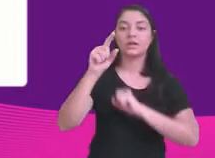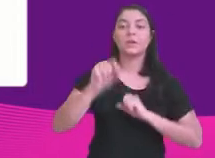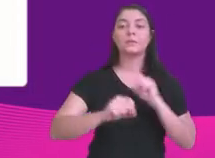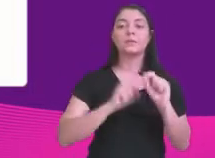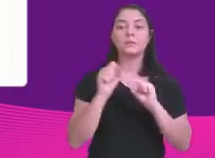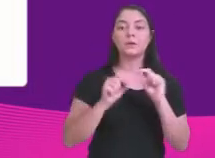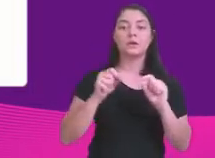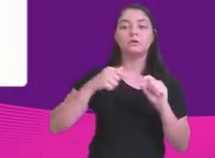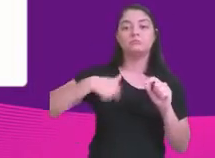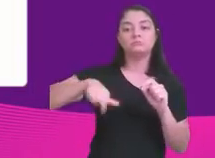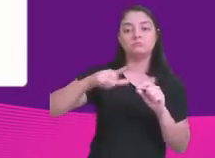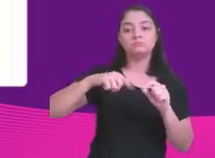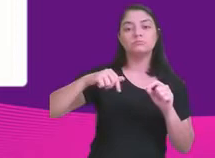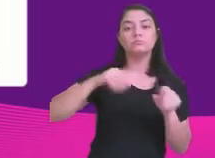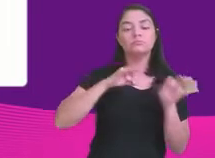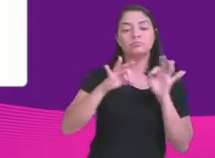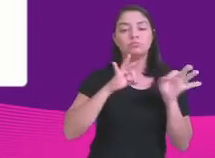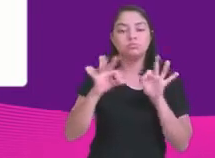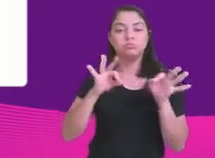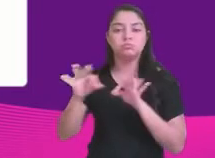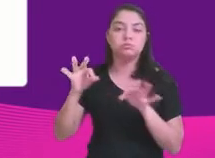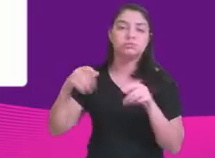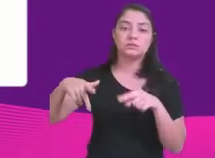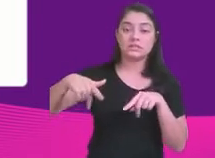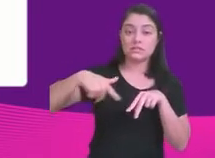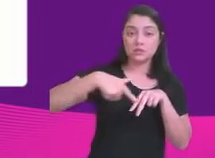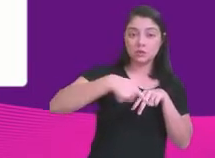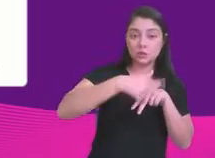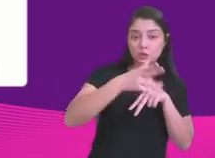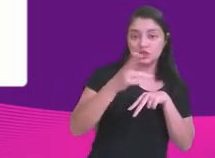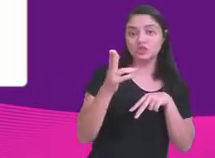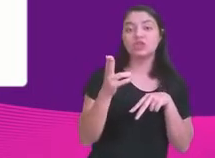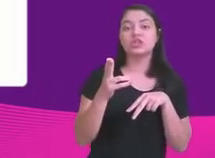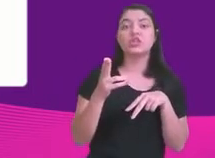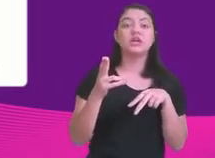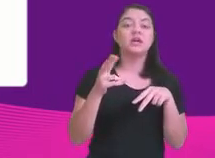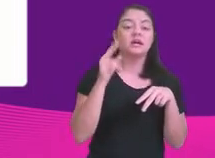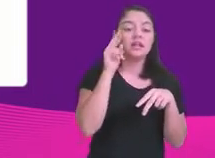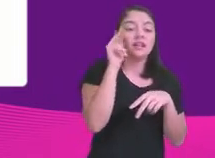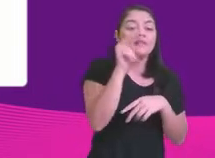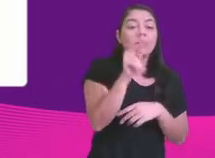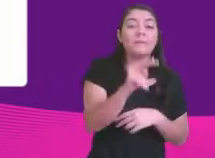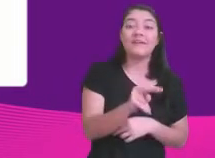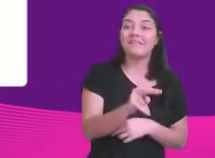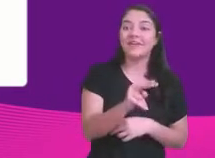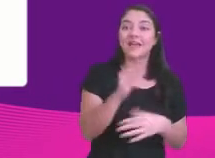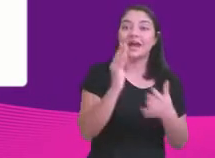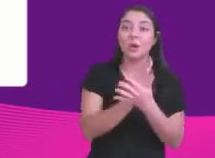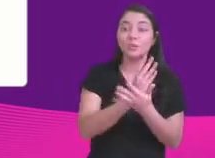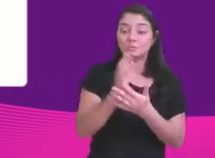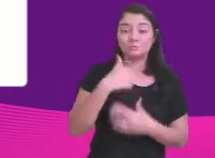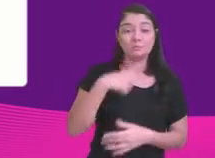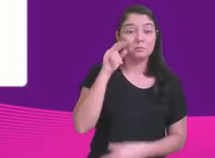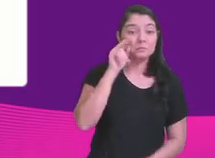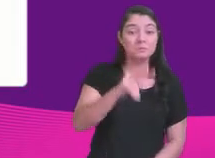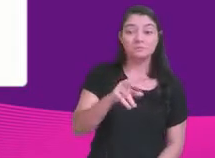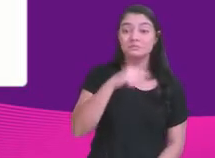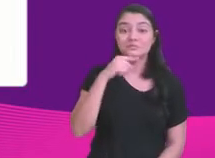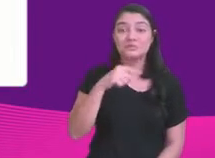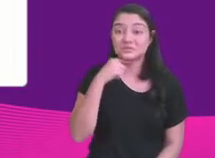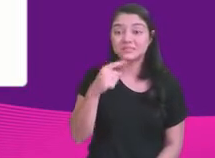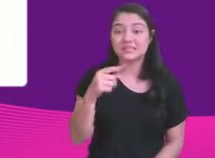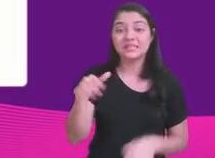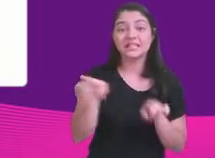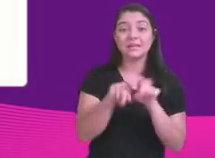executa esse procedimento de cirurgia minimamente invasiva, você consegue enxergar estruturas que antes nem eram descritas na anatomia.